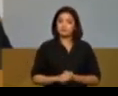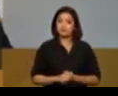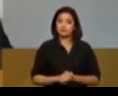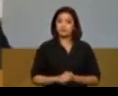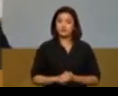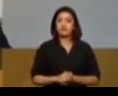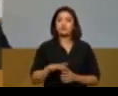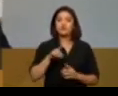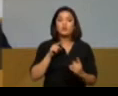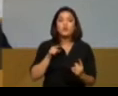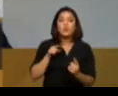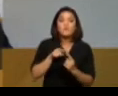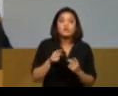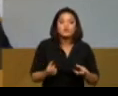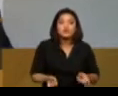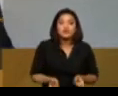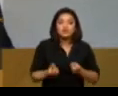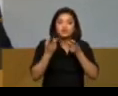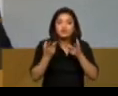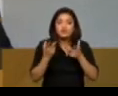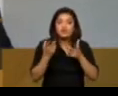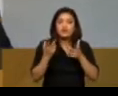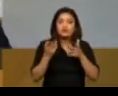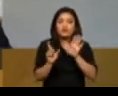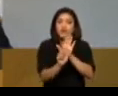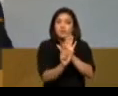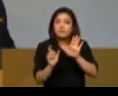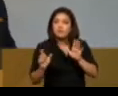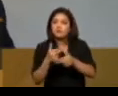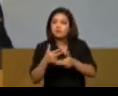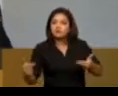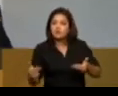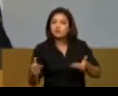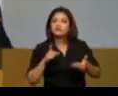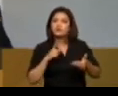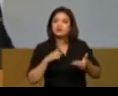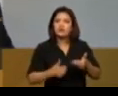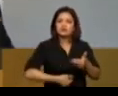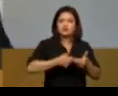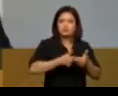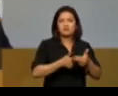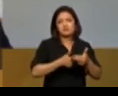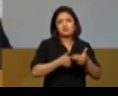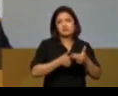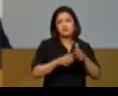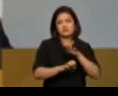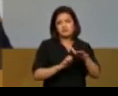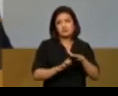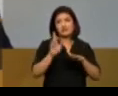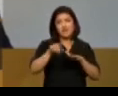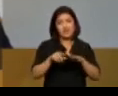unicamente com a finalidade de vender parte dos bens e ativos pertencentes às primeiras nomeadas, não só afronta